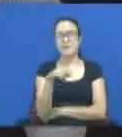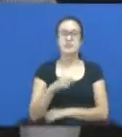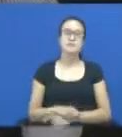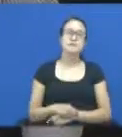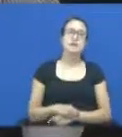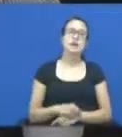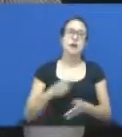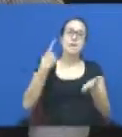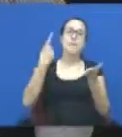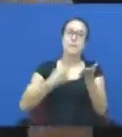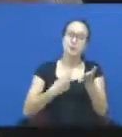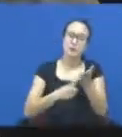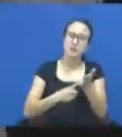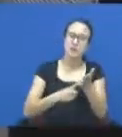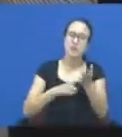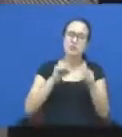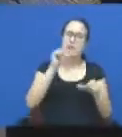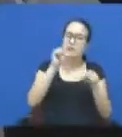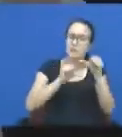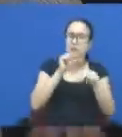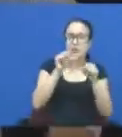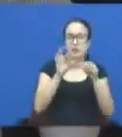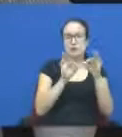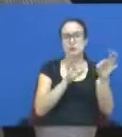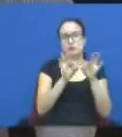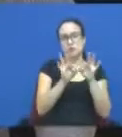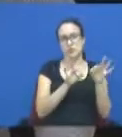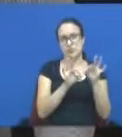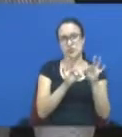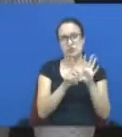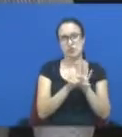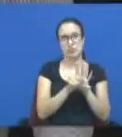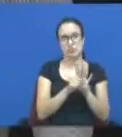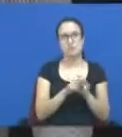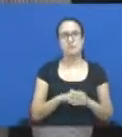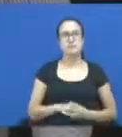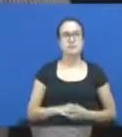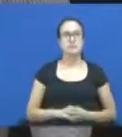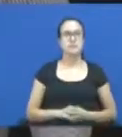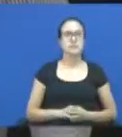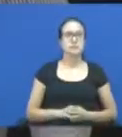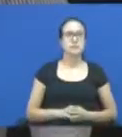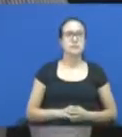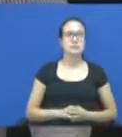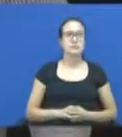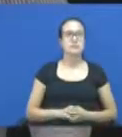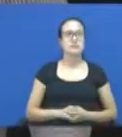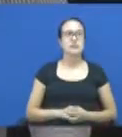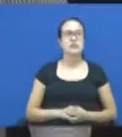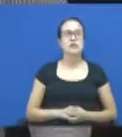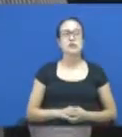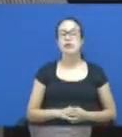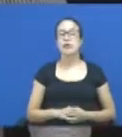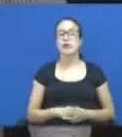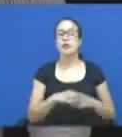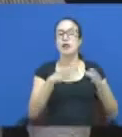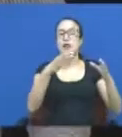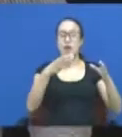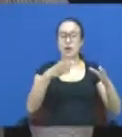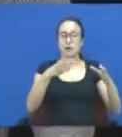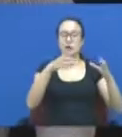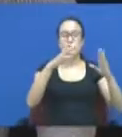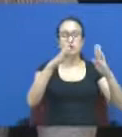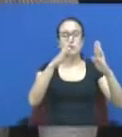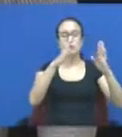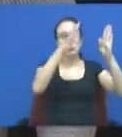que se mudasse o projeto que dizia que os caixas eletrônicos ficariam proibidos